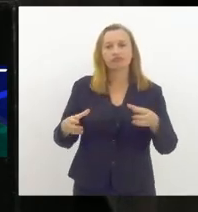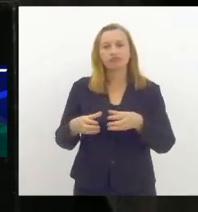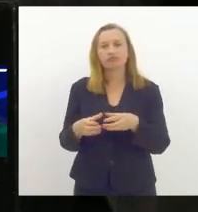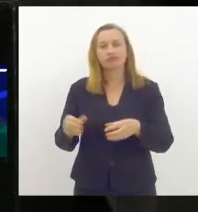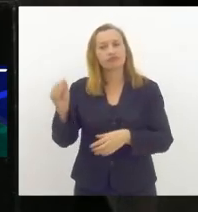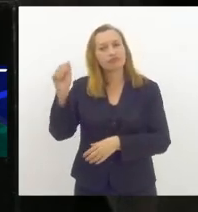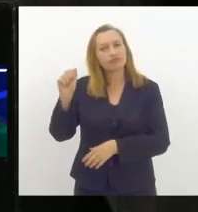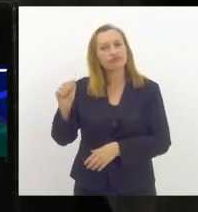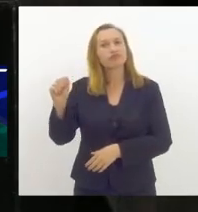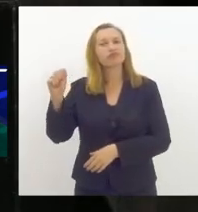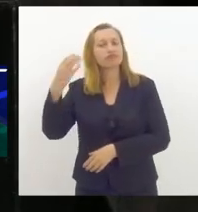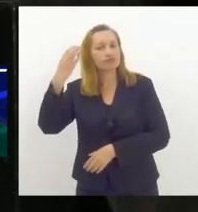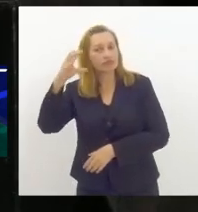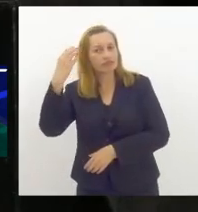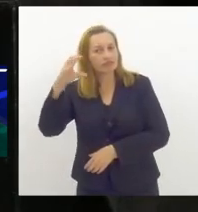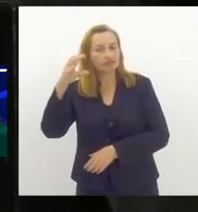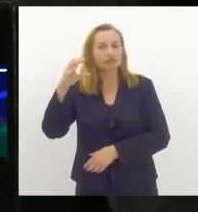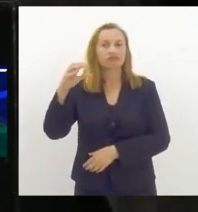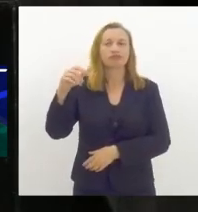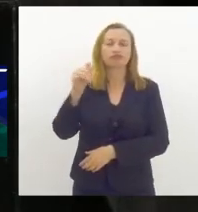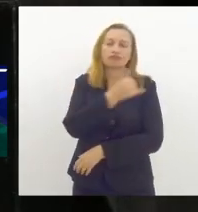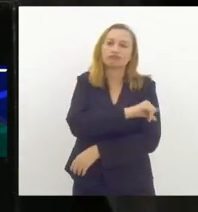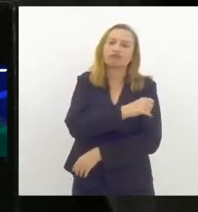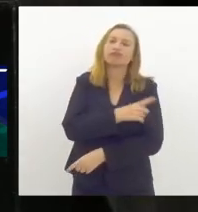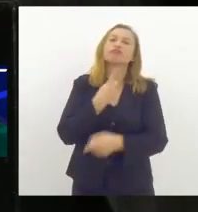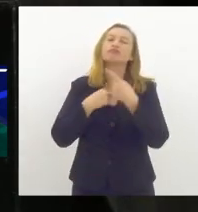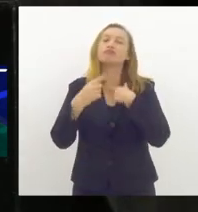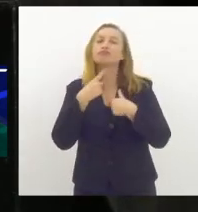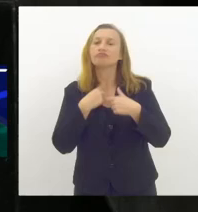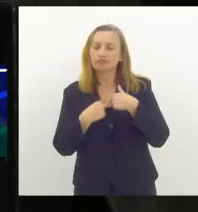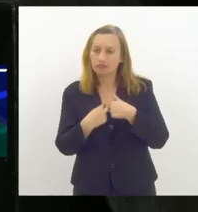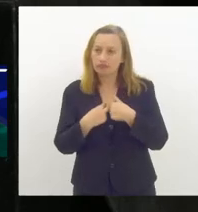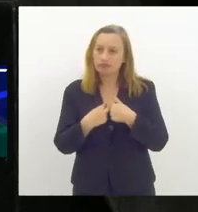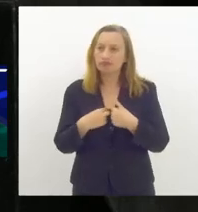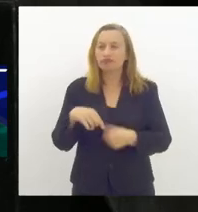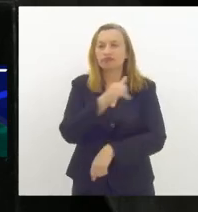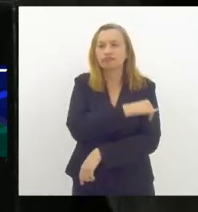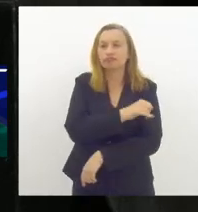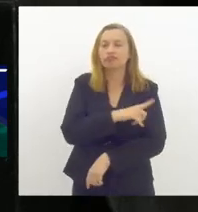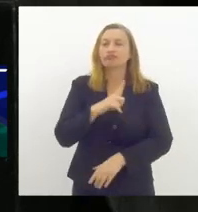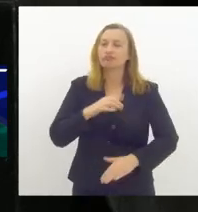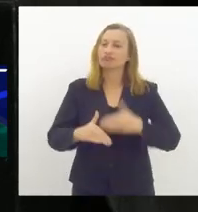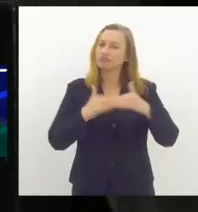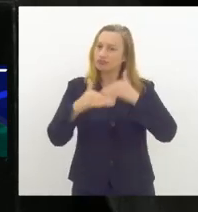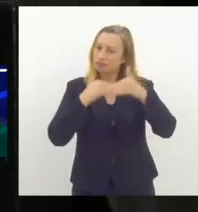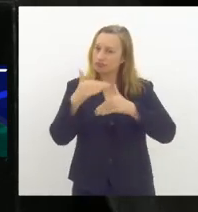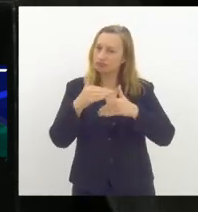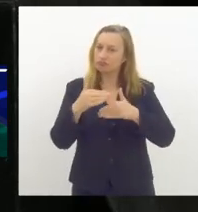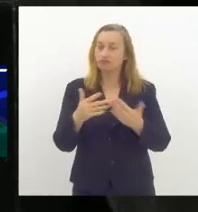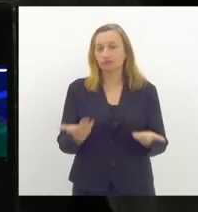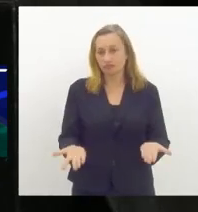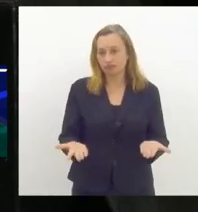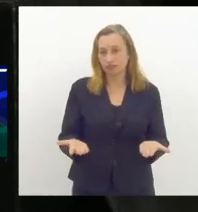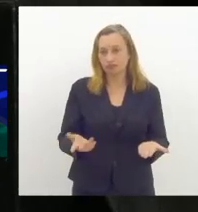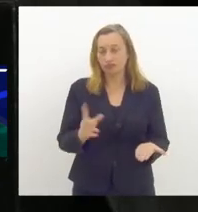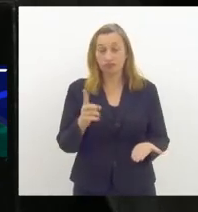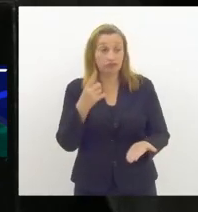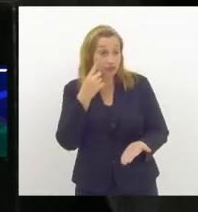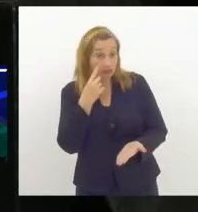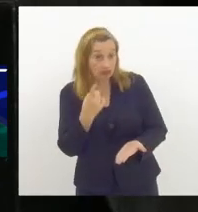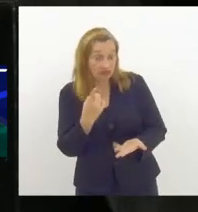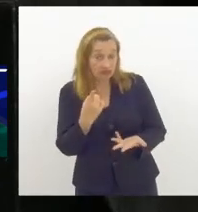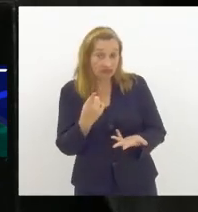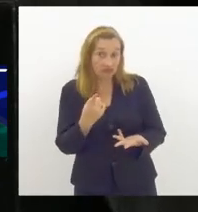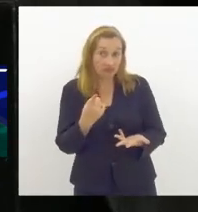do Rio de Janeiro a todos e todas que almejam que querem que Rio de Janeiro tenha uma agenda de desenvolvimento e isso não se faz de orelhada